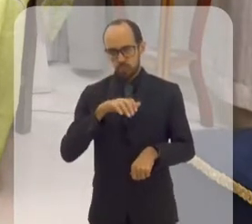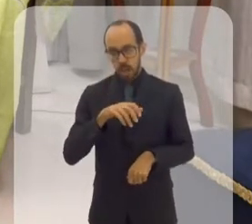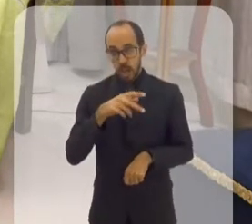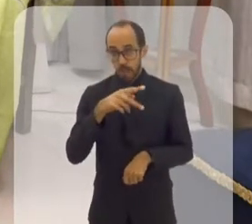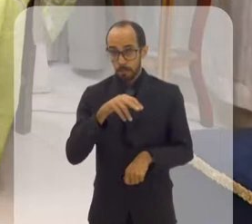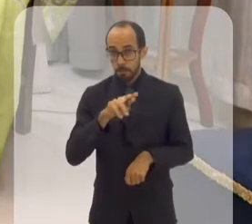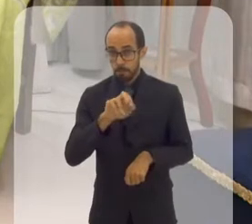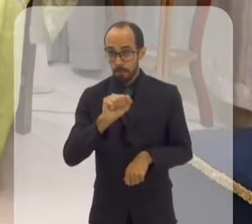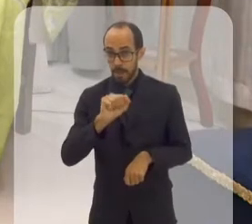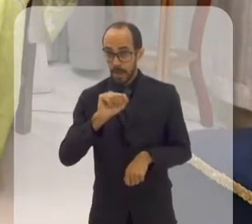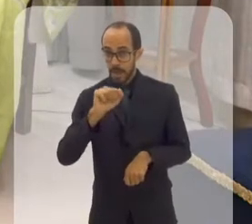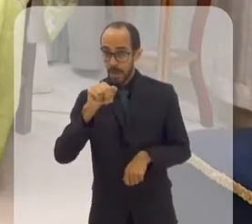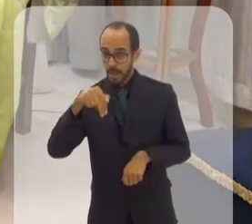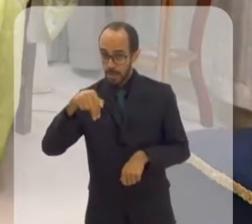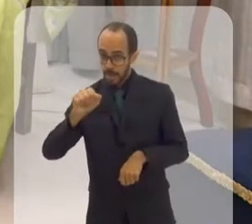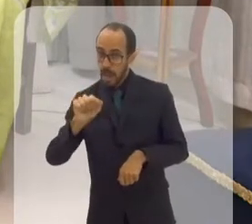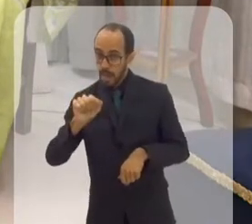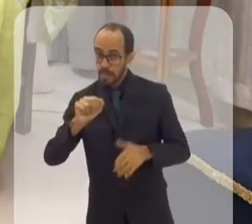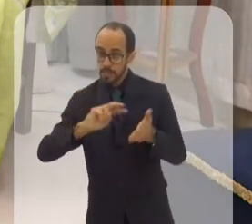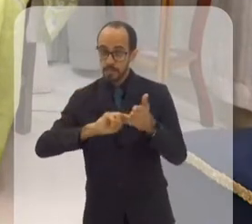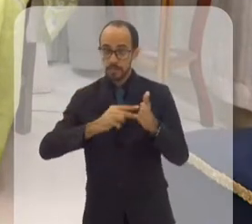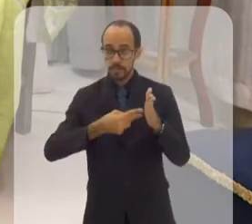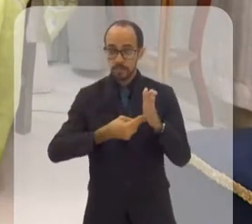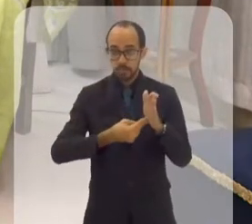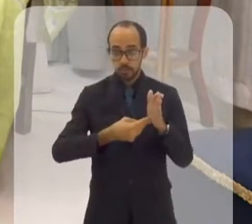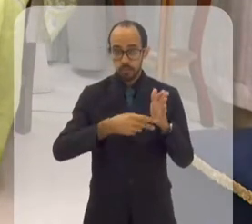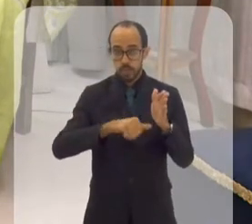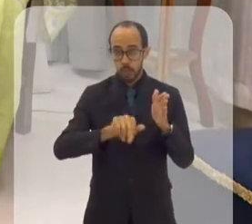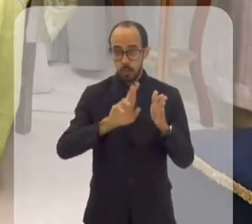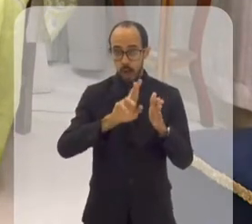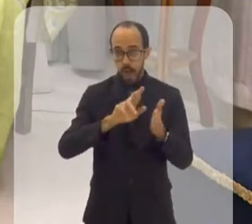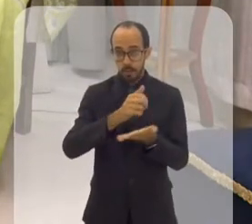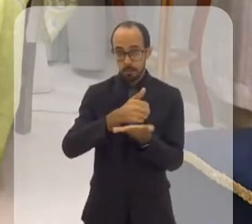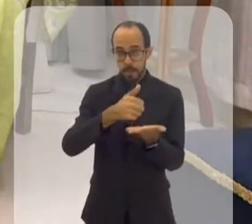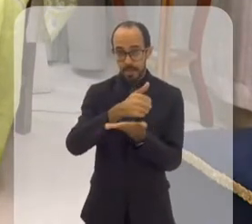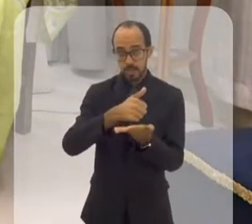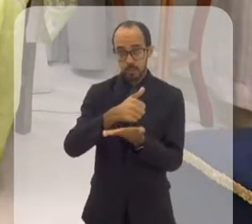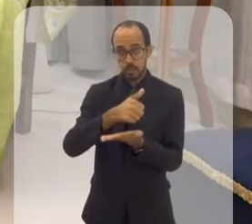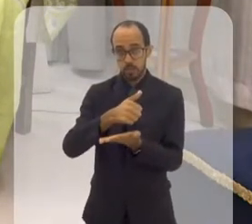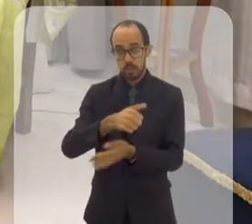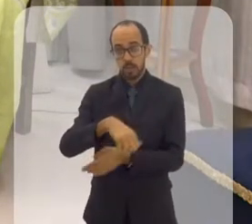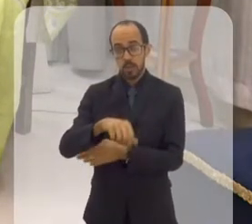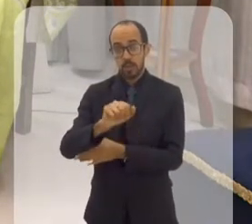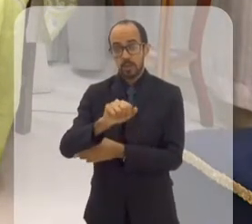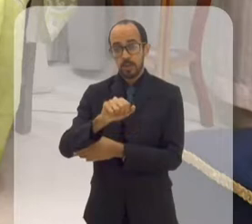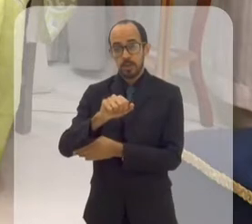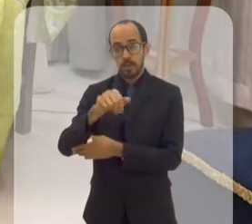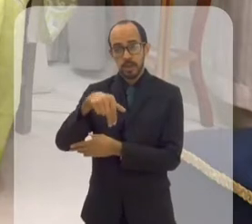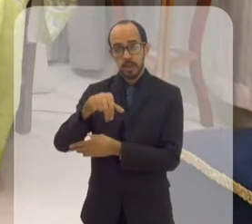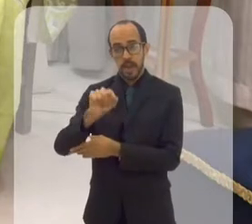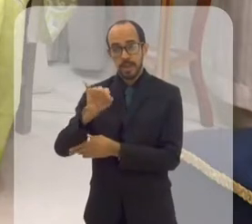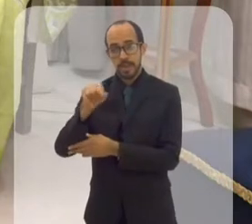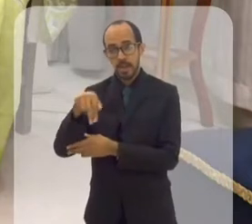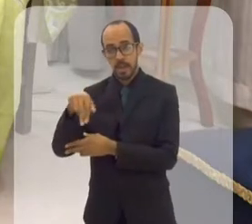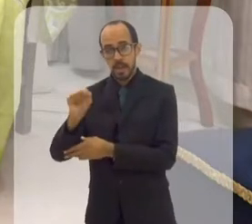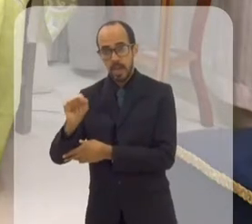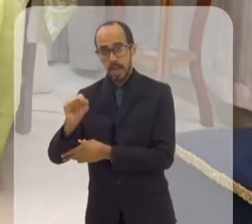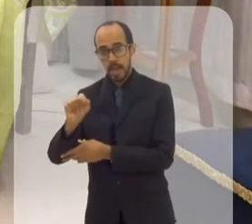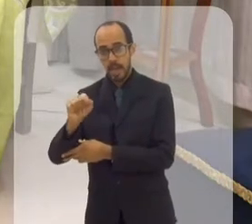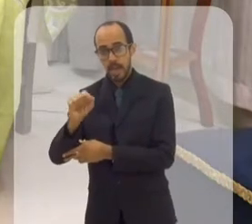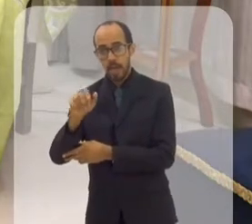pranayama. Prana significa ar vital, yama, domínio, domínio sobre o ar